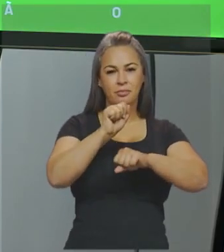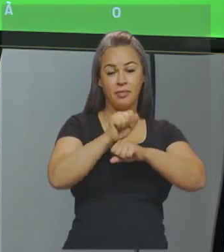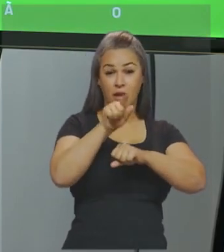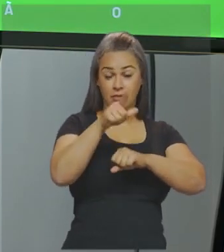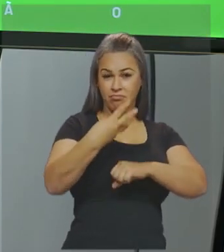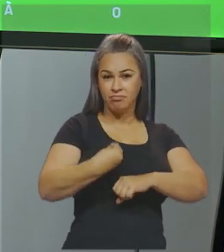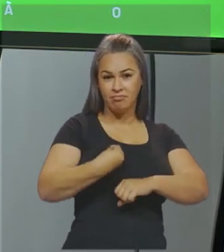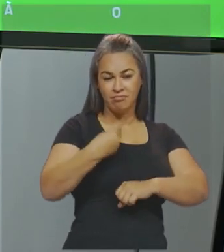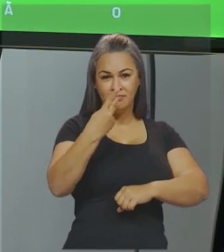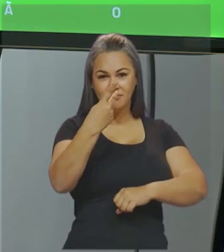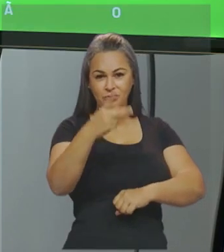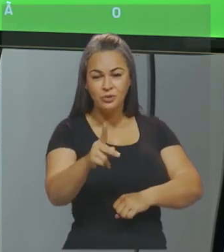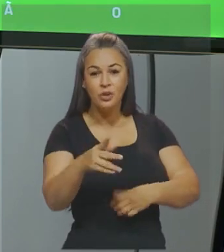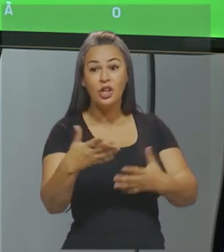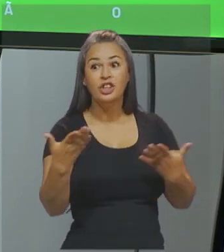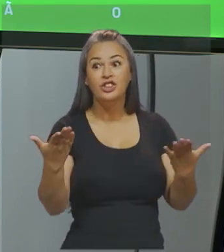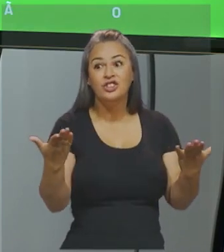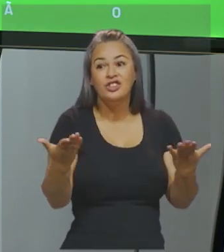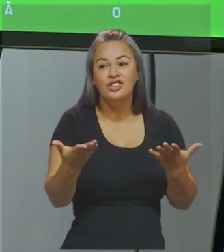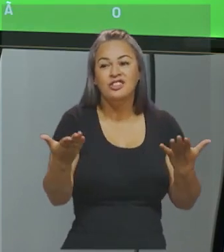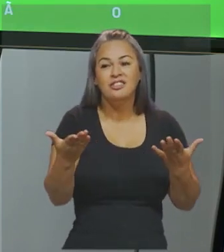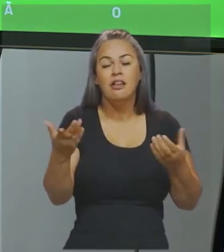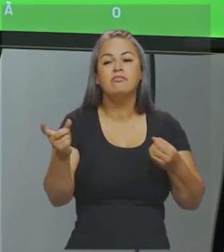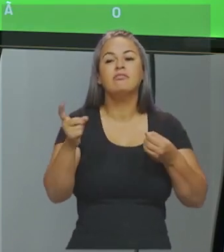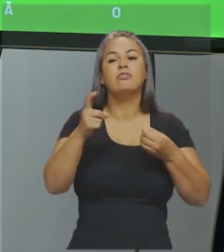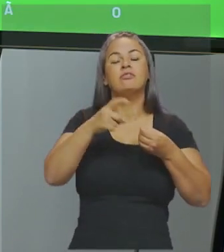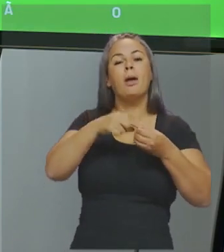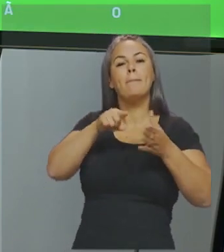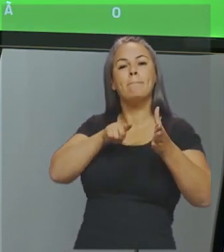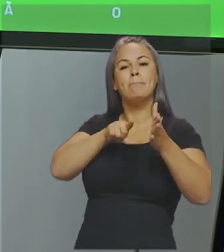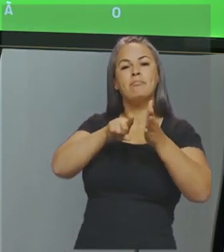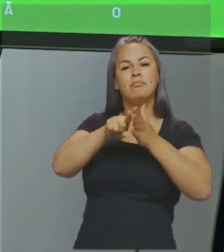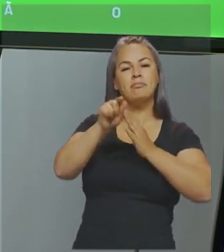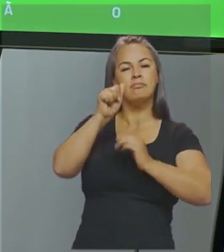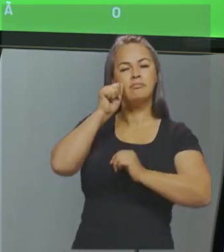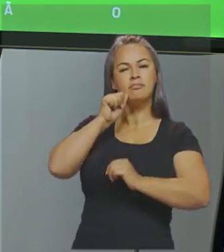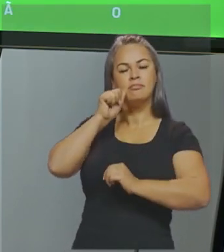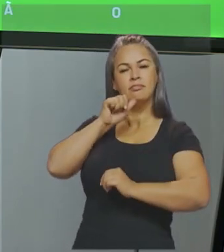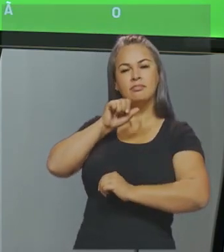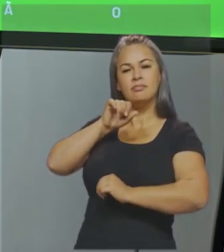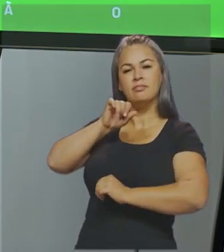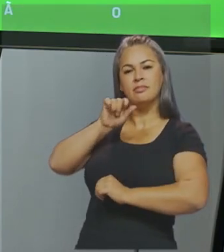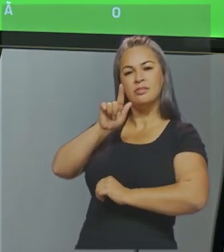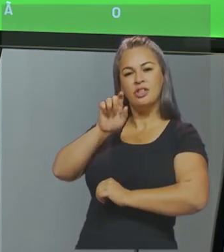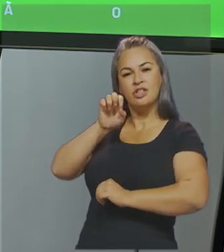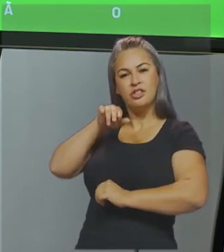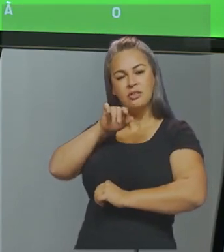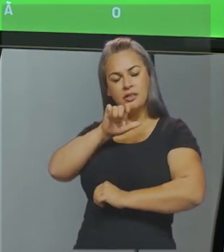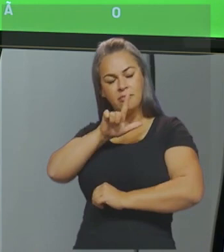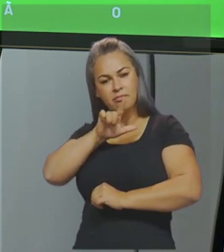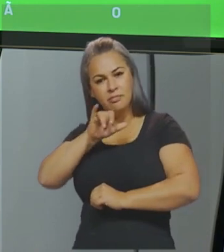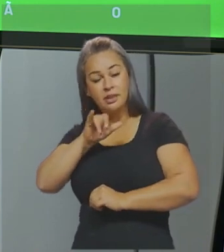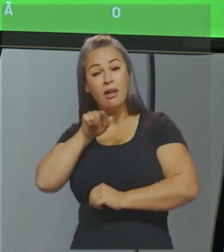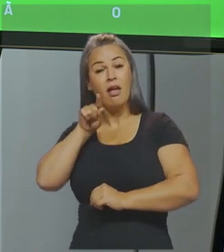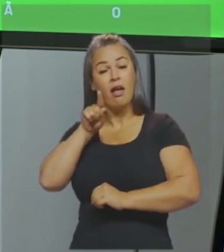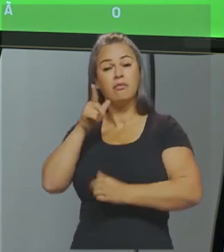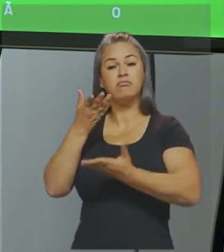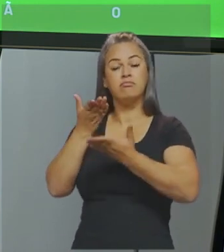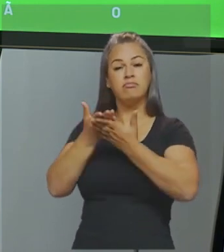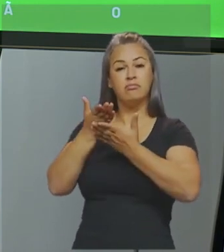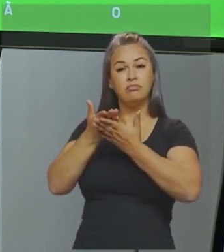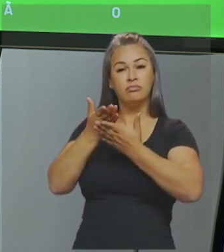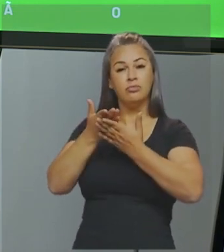participação. Já retorna com a pergunta da Gemily Rosa. Ela é estudante do 7º ano da Escola Estadual